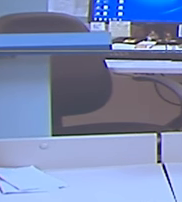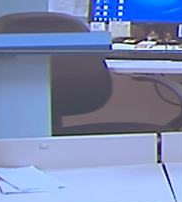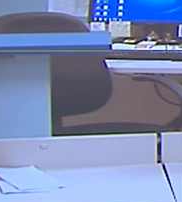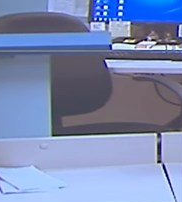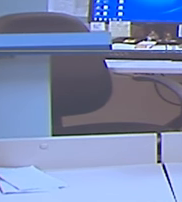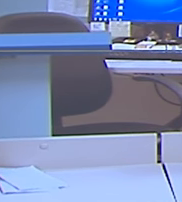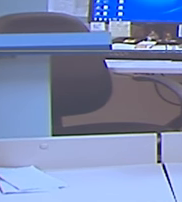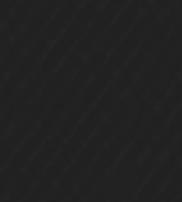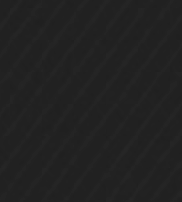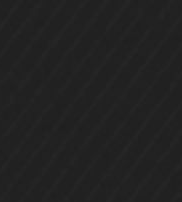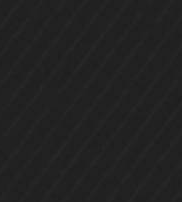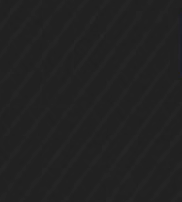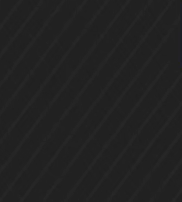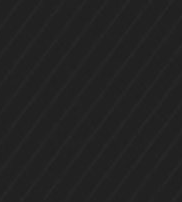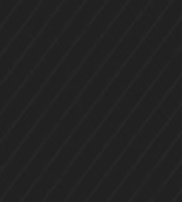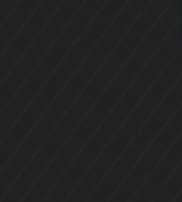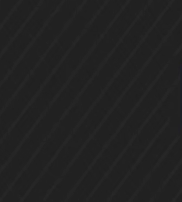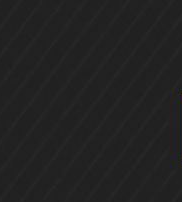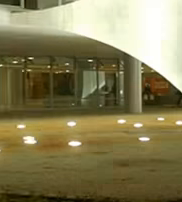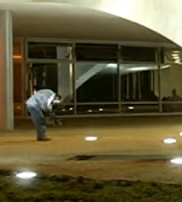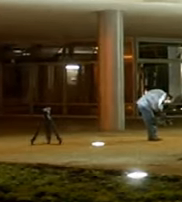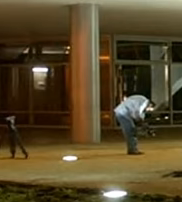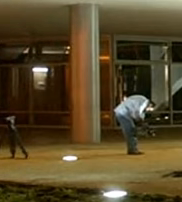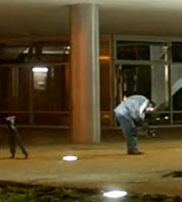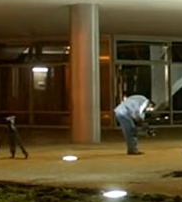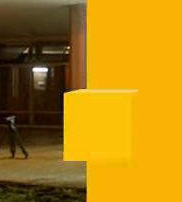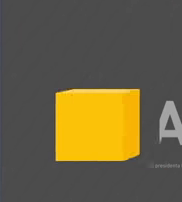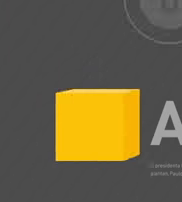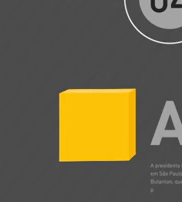Federal du